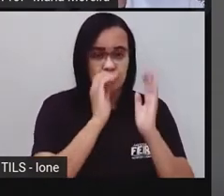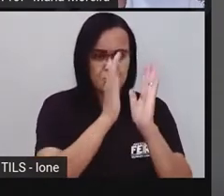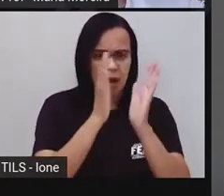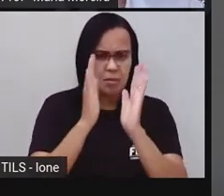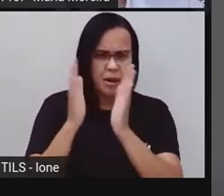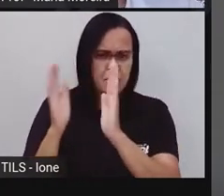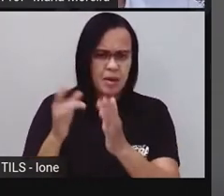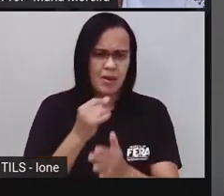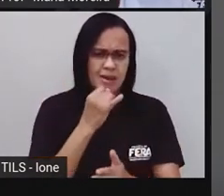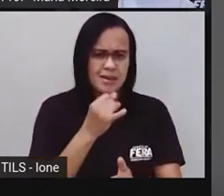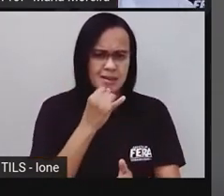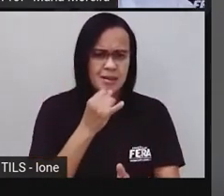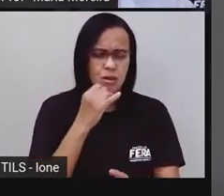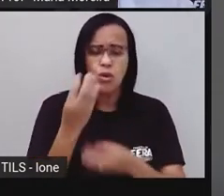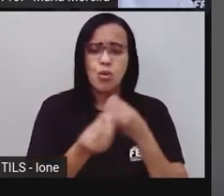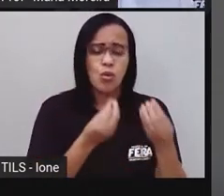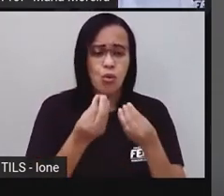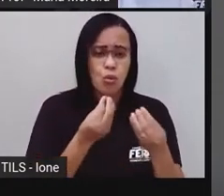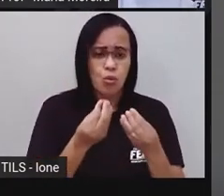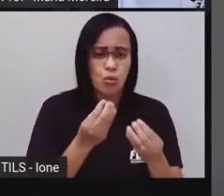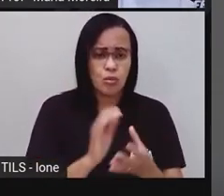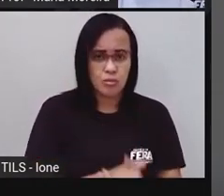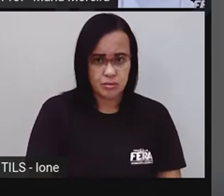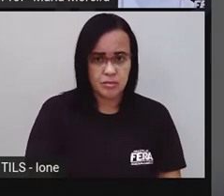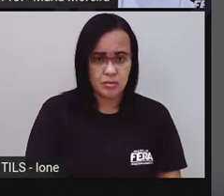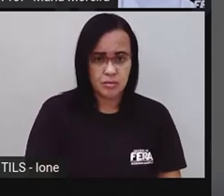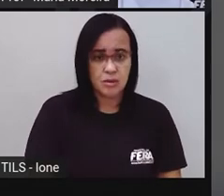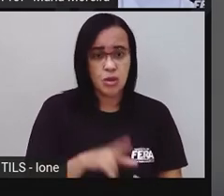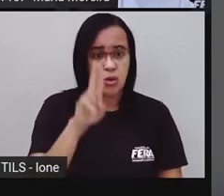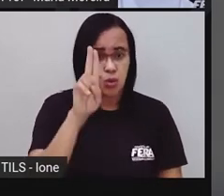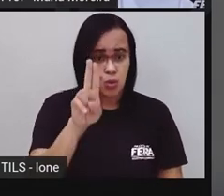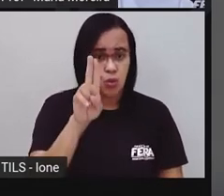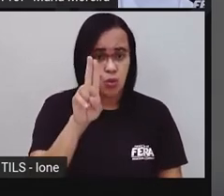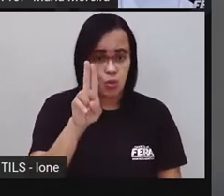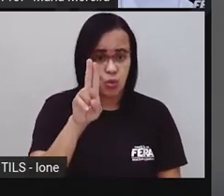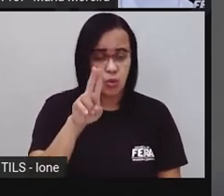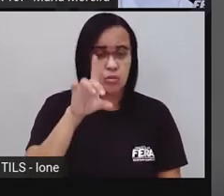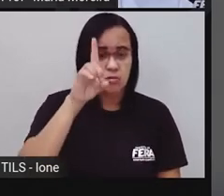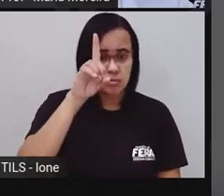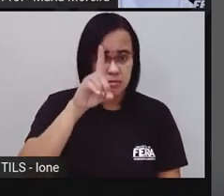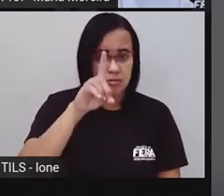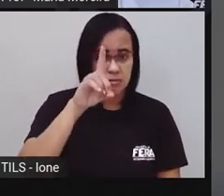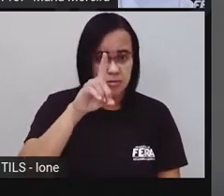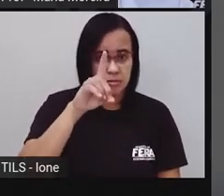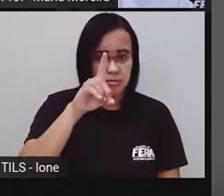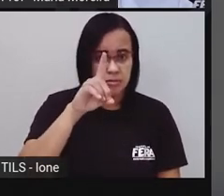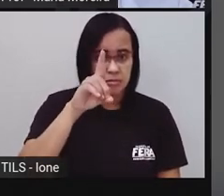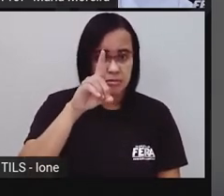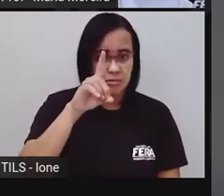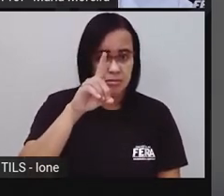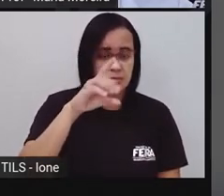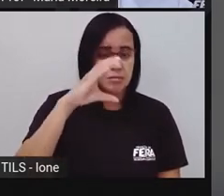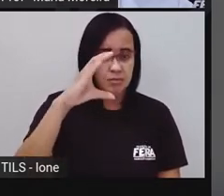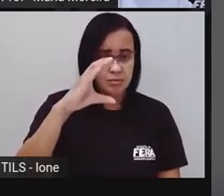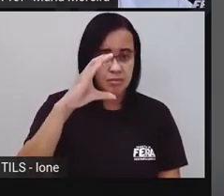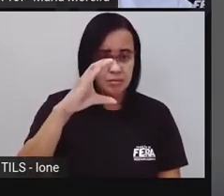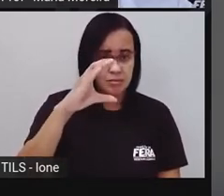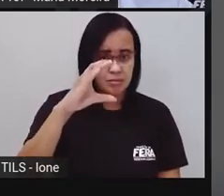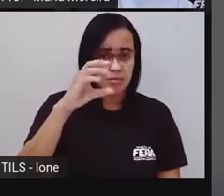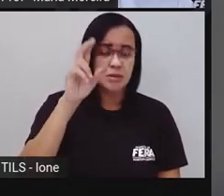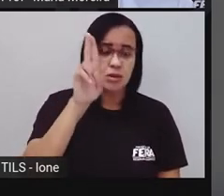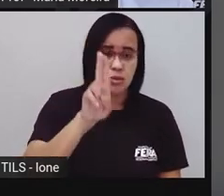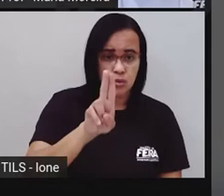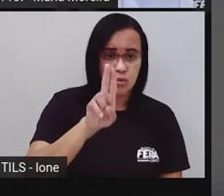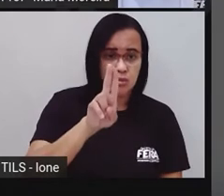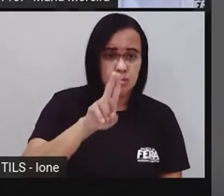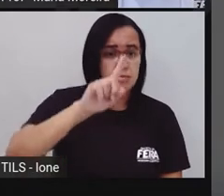eu tenho quem aqui ó a unidade dezena centena e Unidade